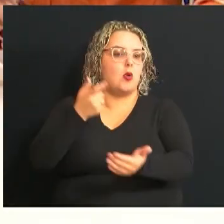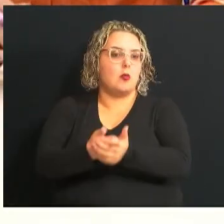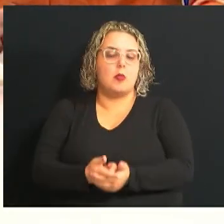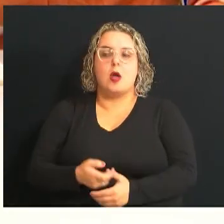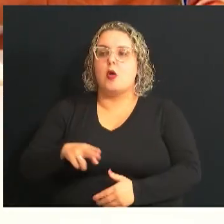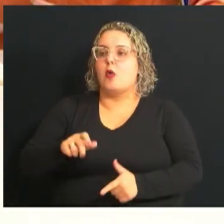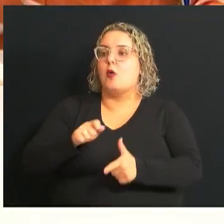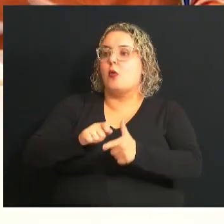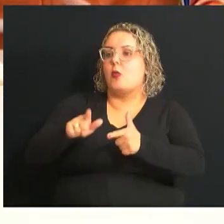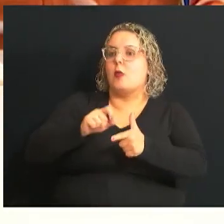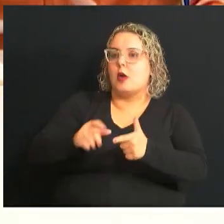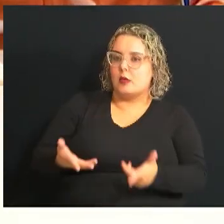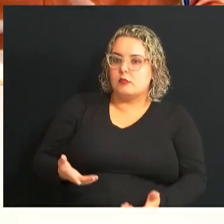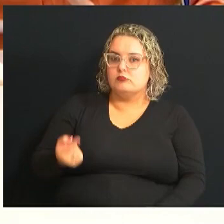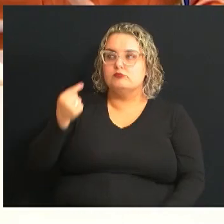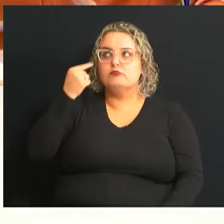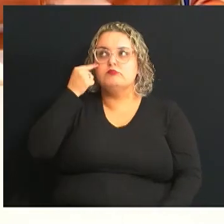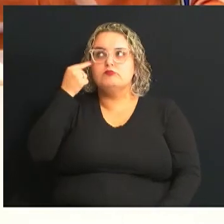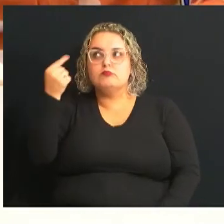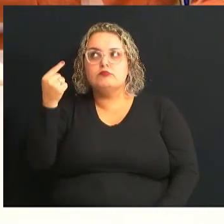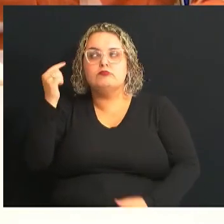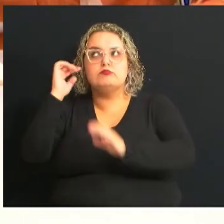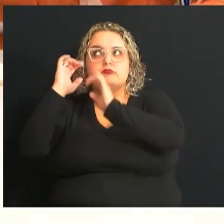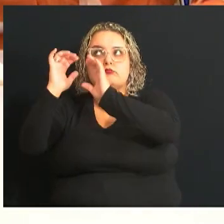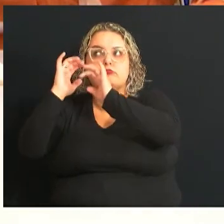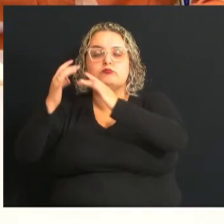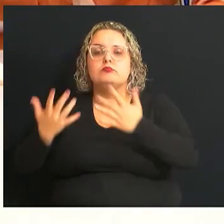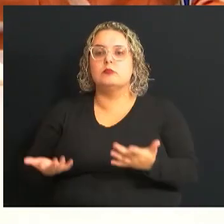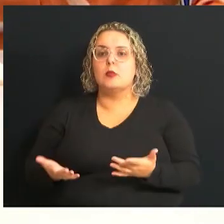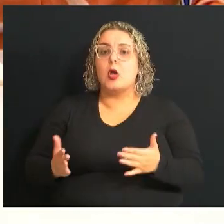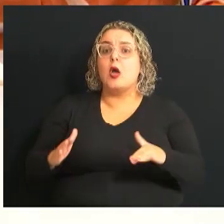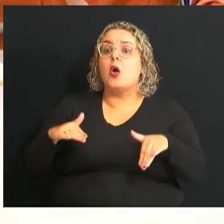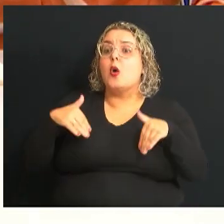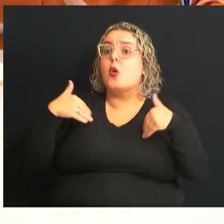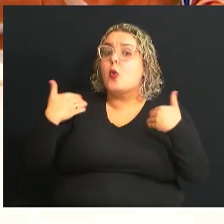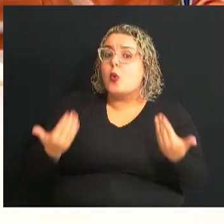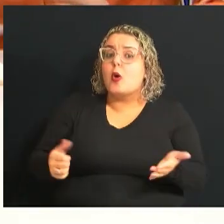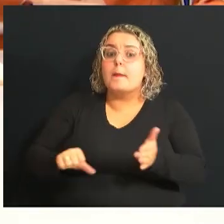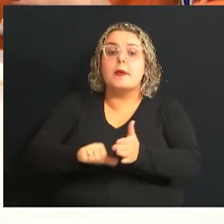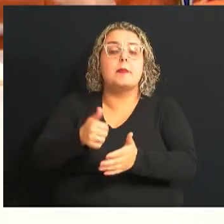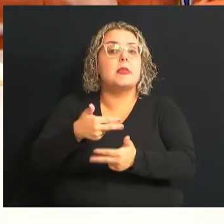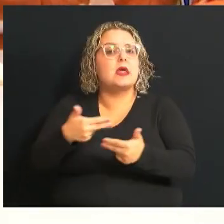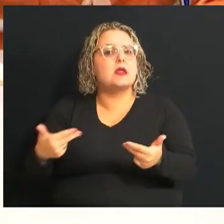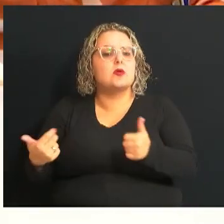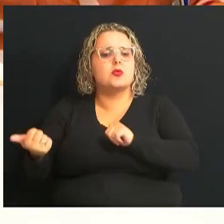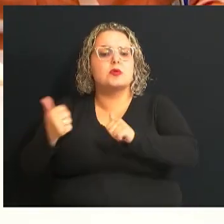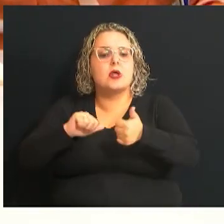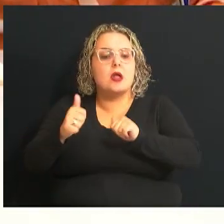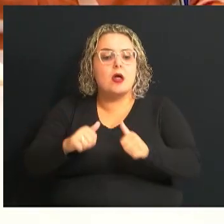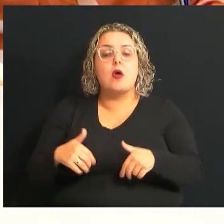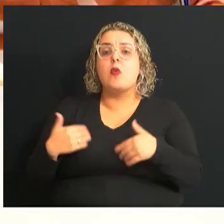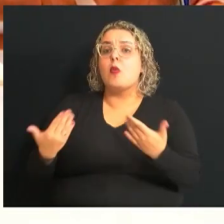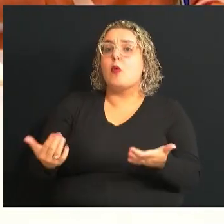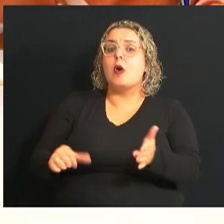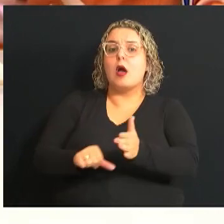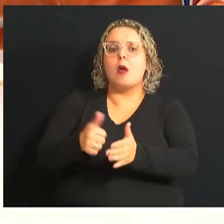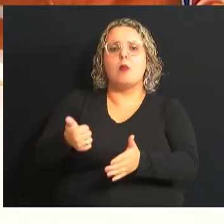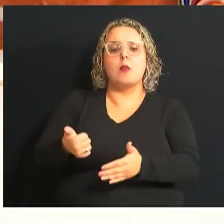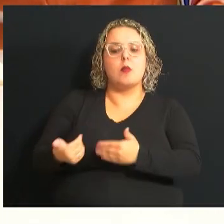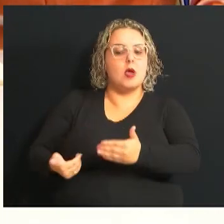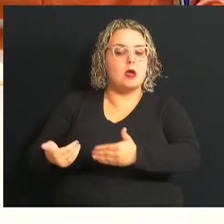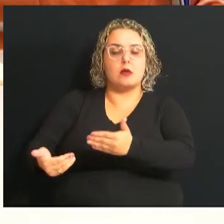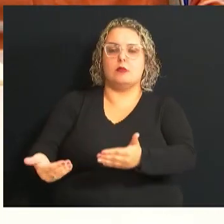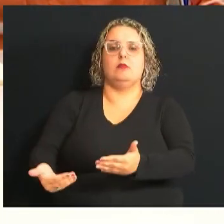alugar, e a gente vai pensar sobre a questão, qual a primeira coisa que a gente deve analisar? Qual o primeiro passo que a gente deve dar